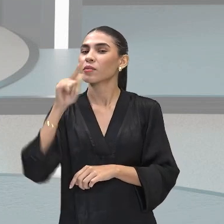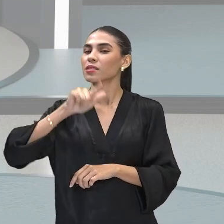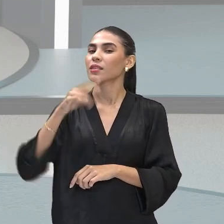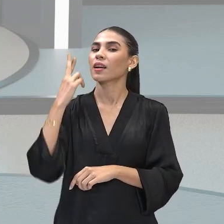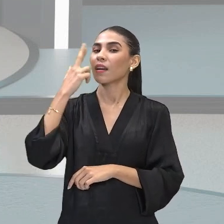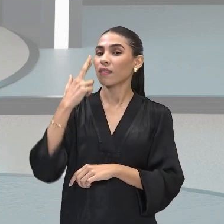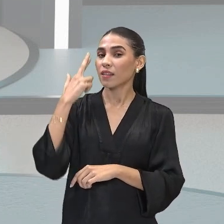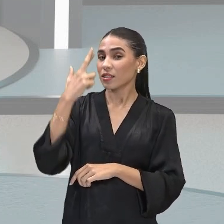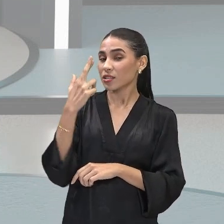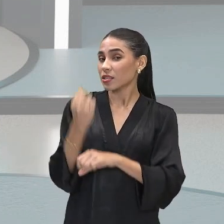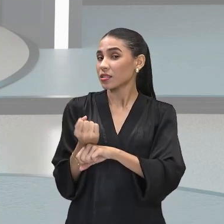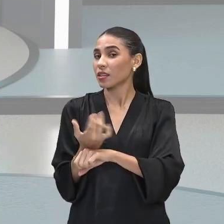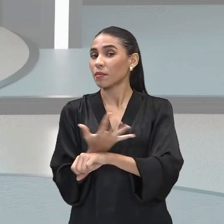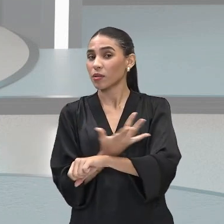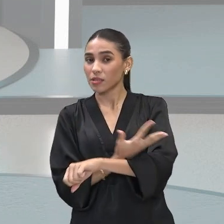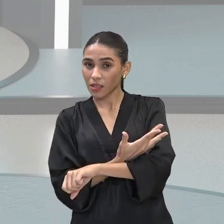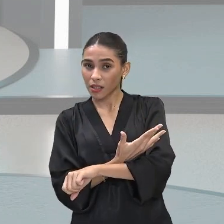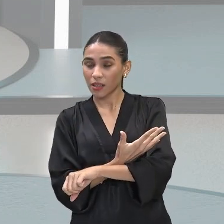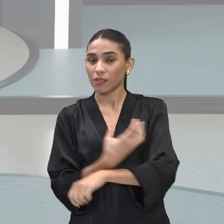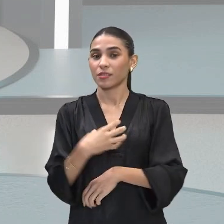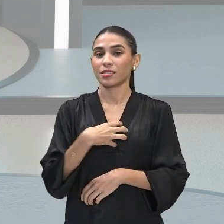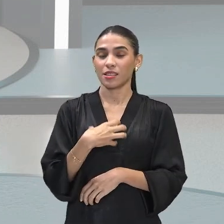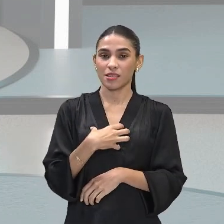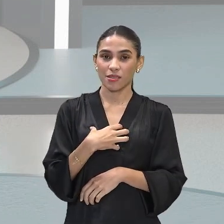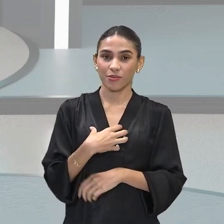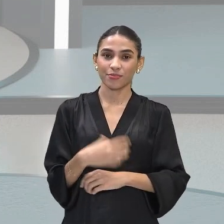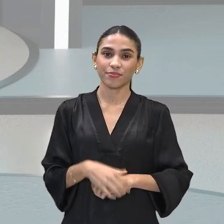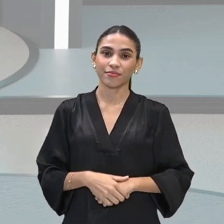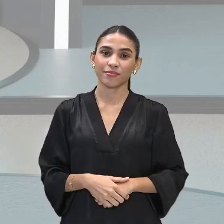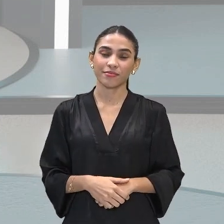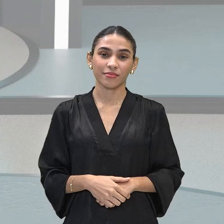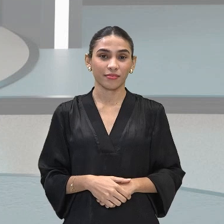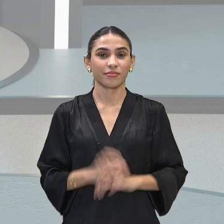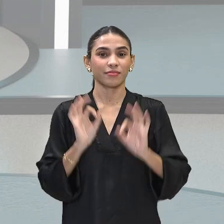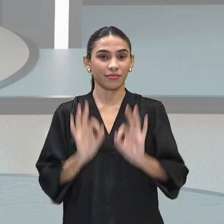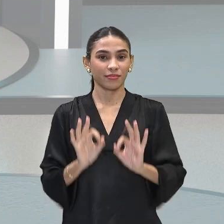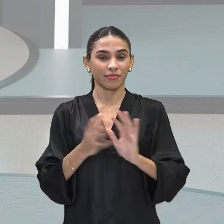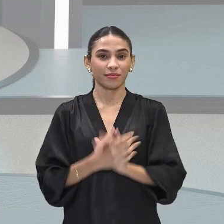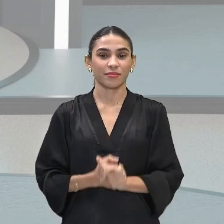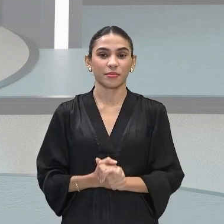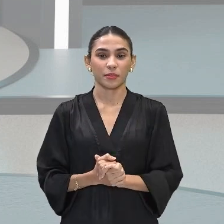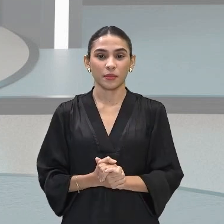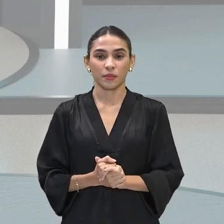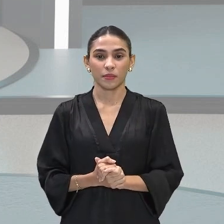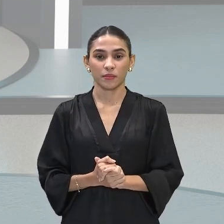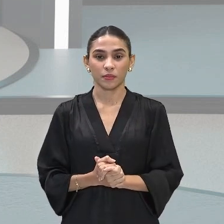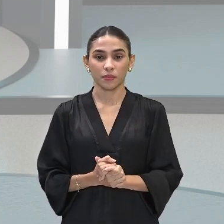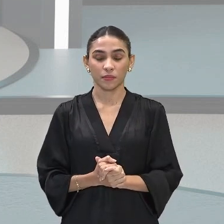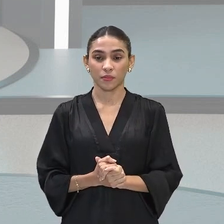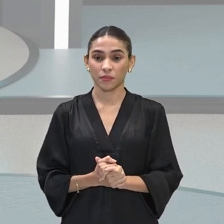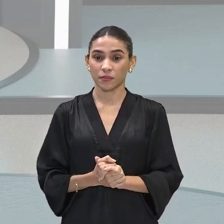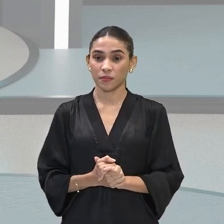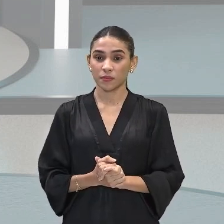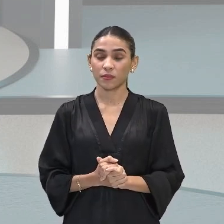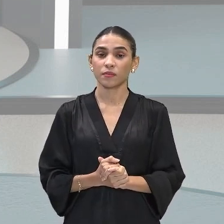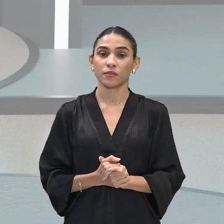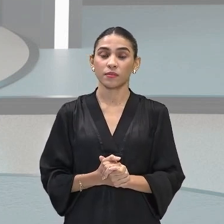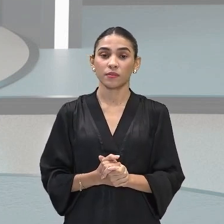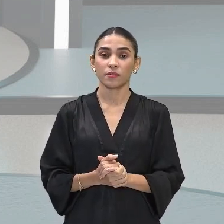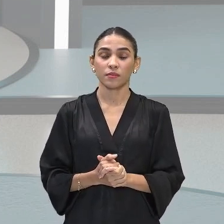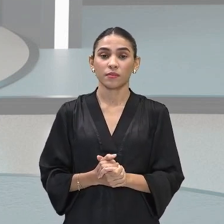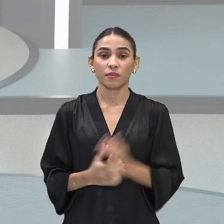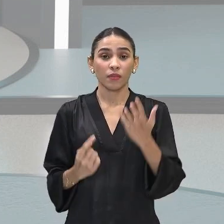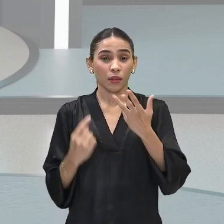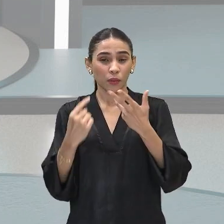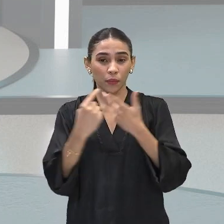uma emoção, a uma sensação, certo? Então, tudo isso